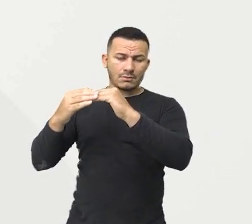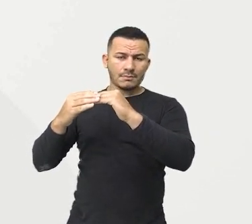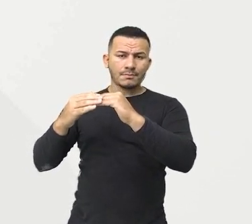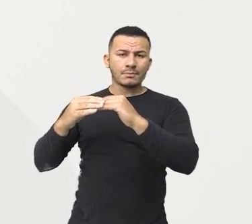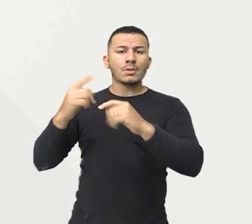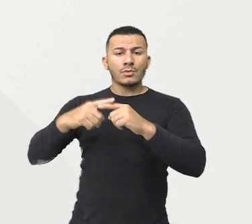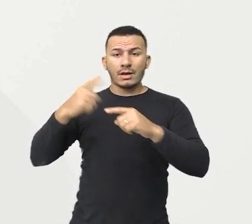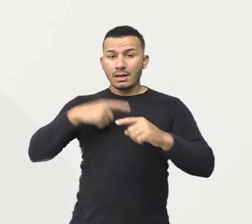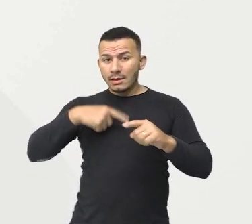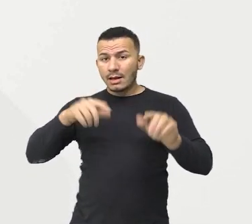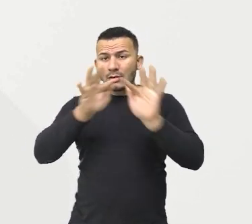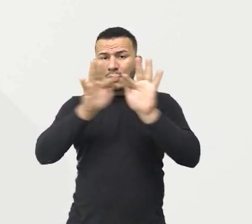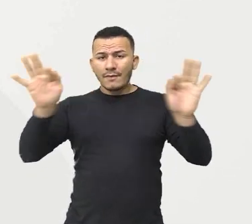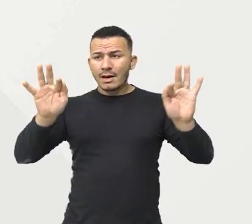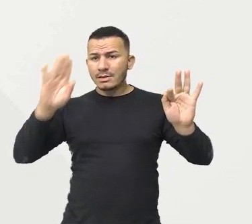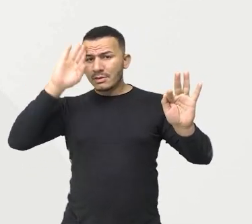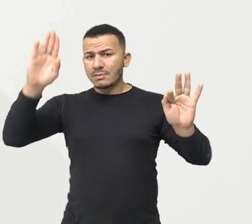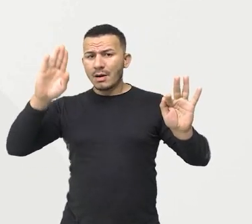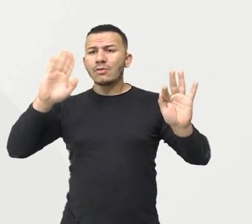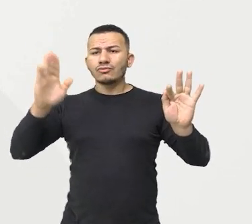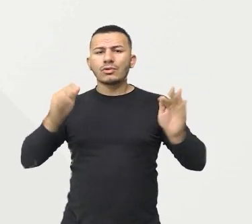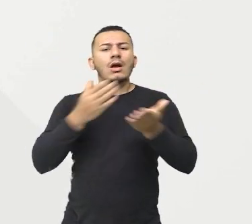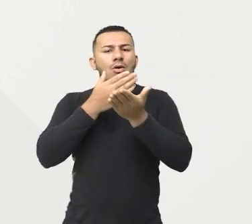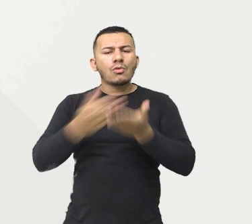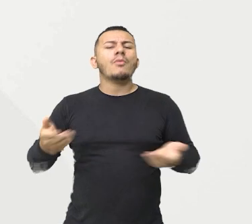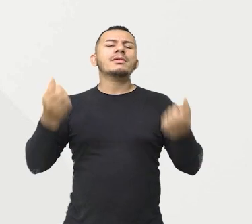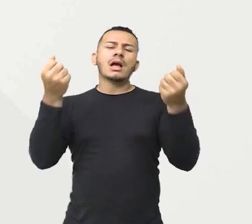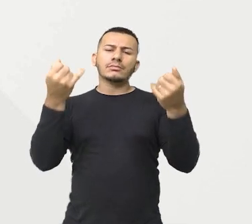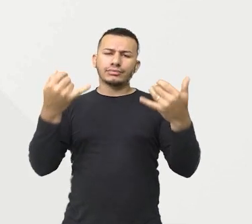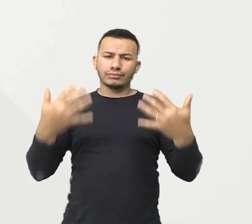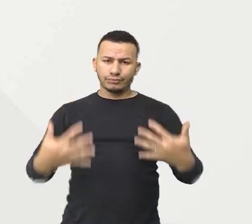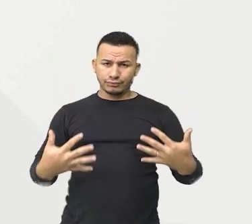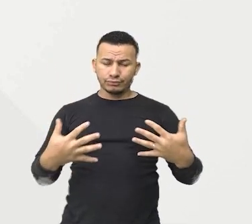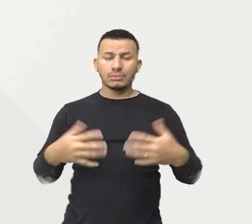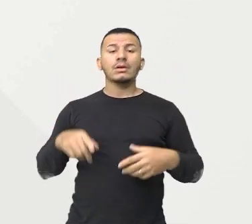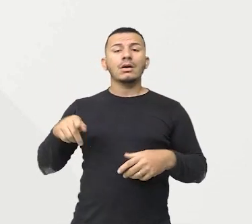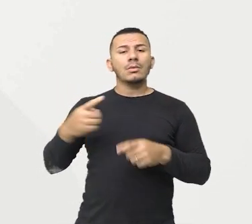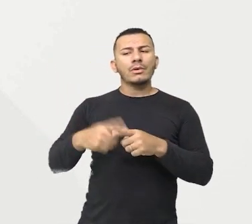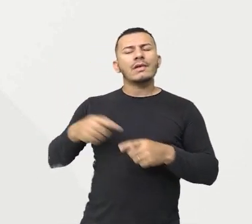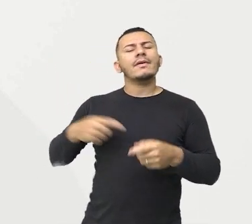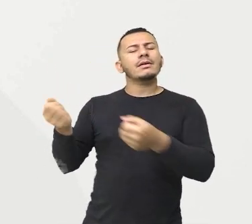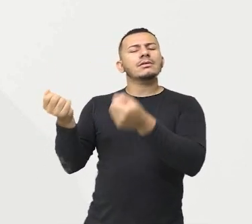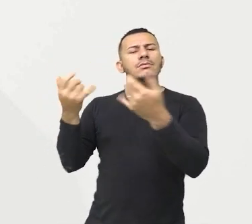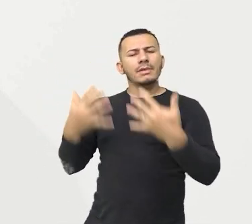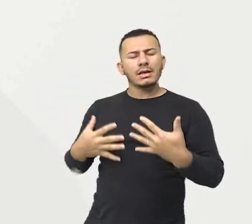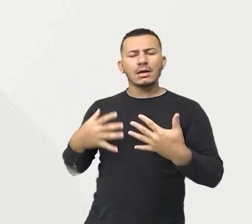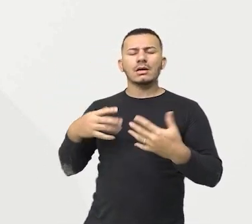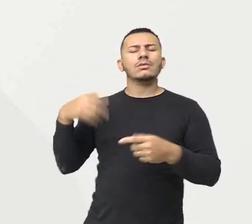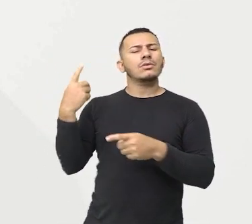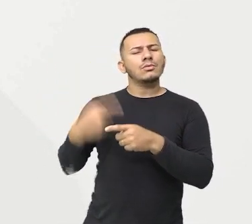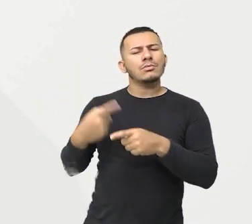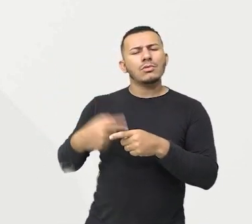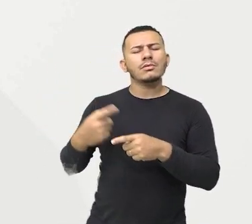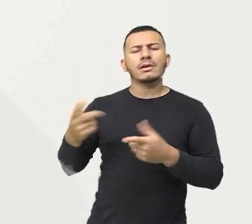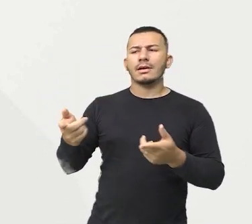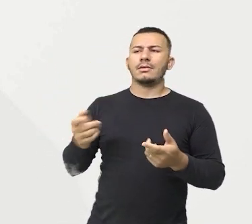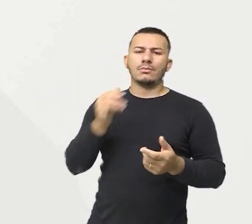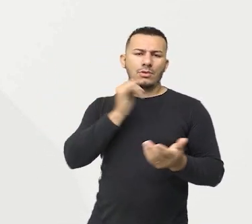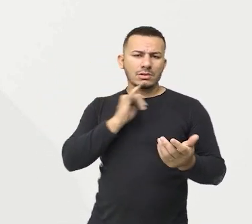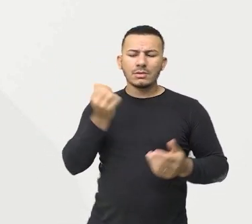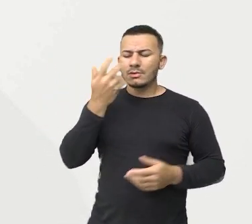vai, a todo momento, hierarquizando, ou seja, dizendo o porquê que as